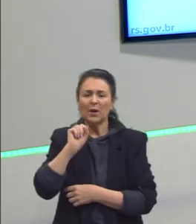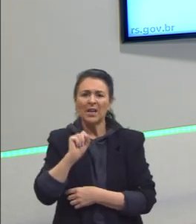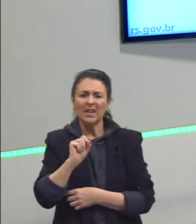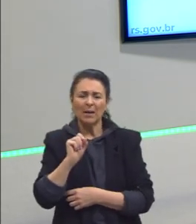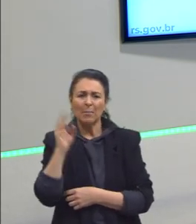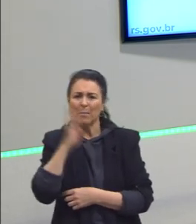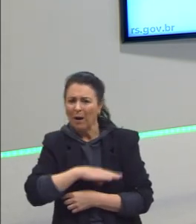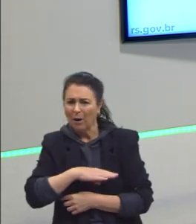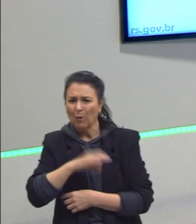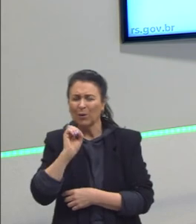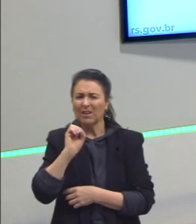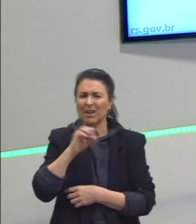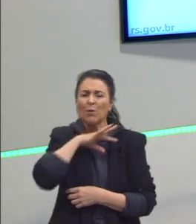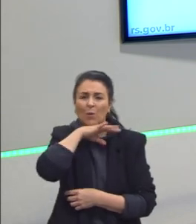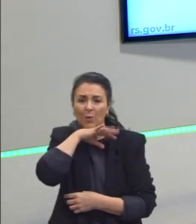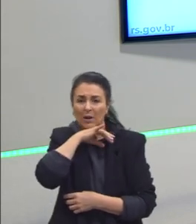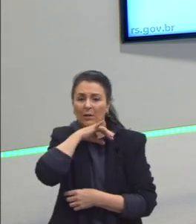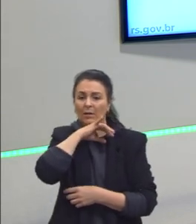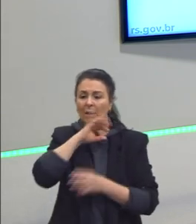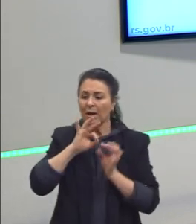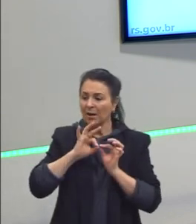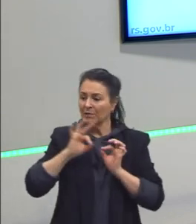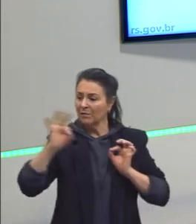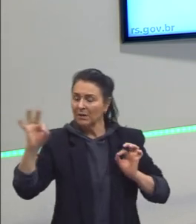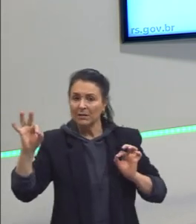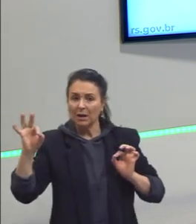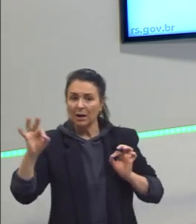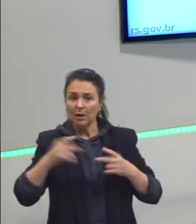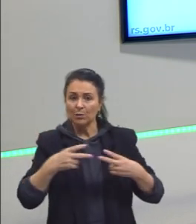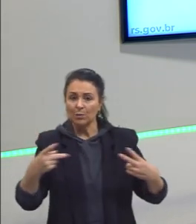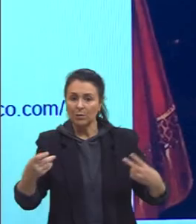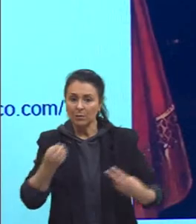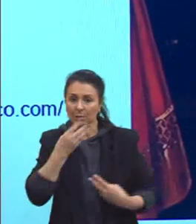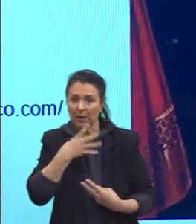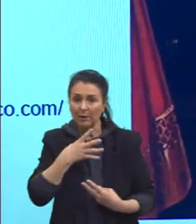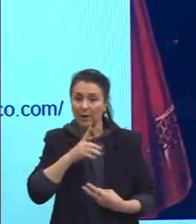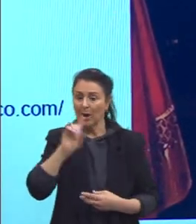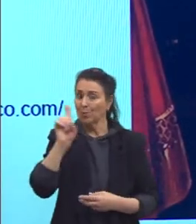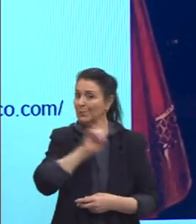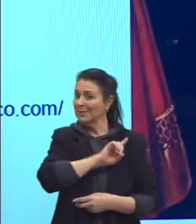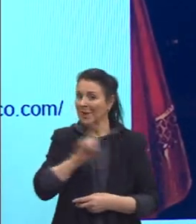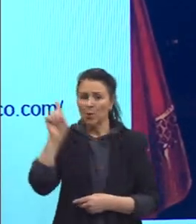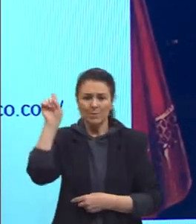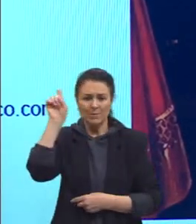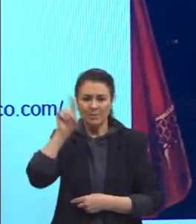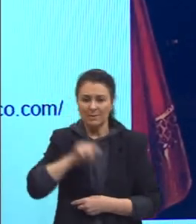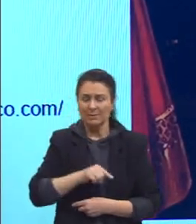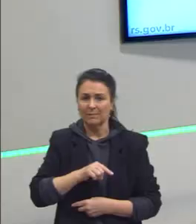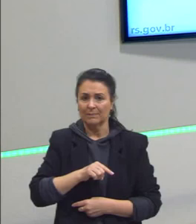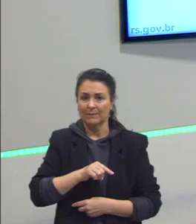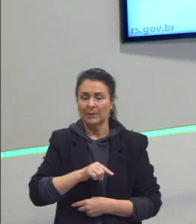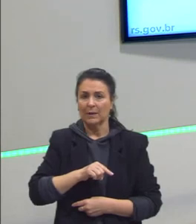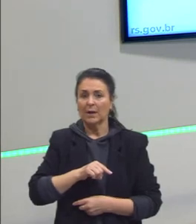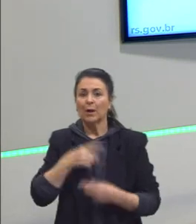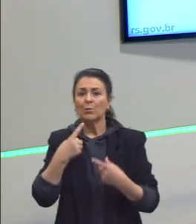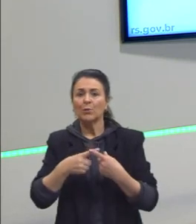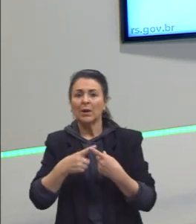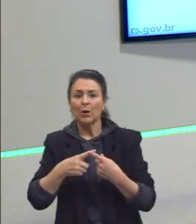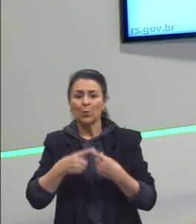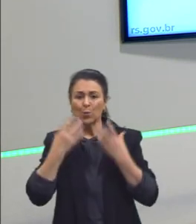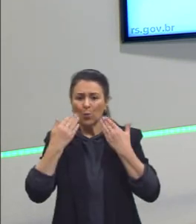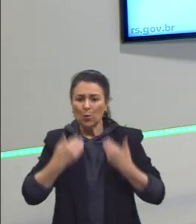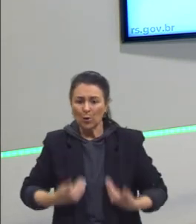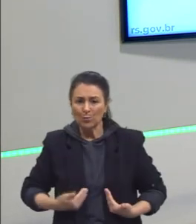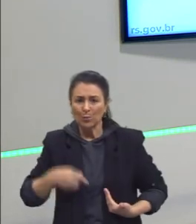o mal e Santo Agostinho é o afastamento do bem é um não ser e o mal é um dos vícios do